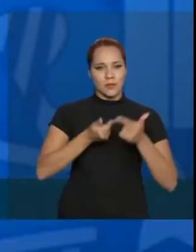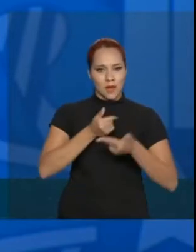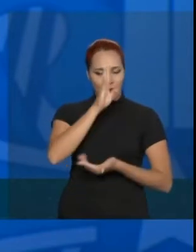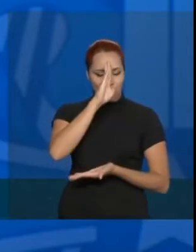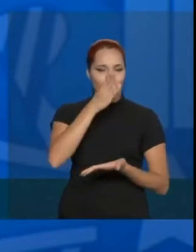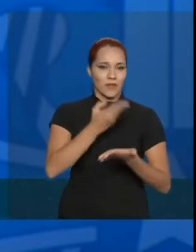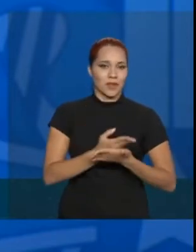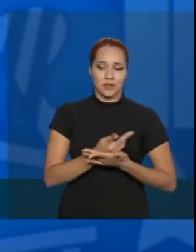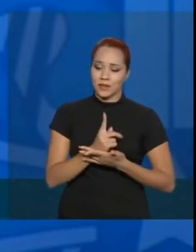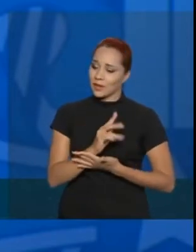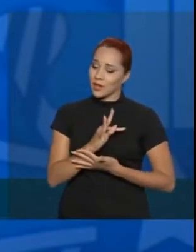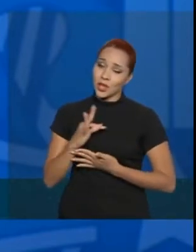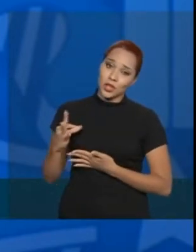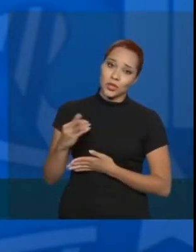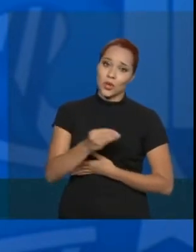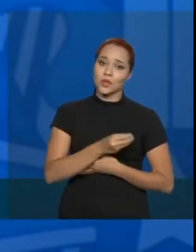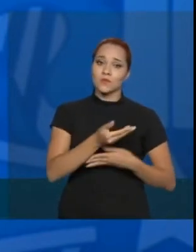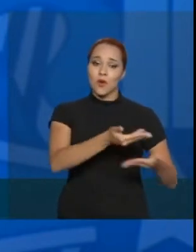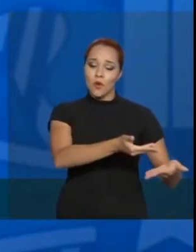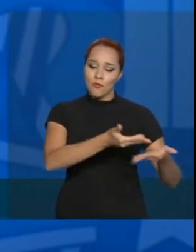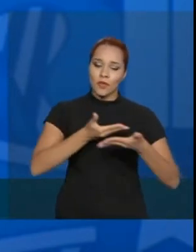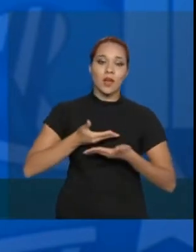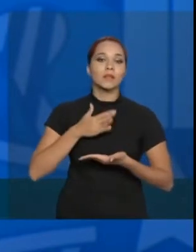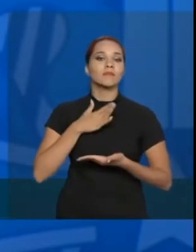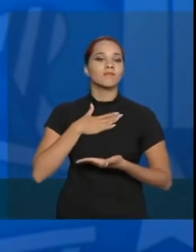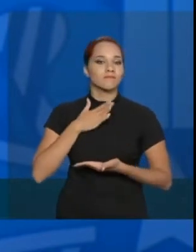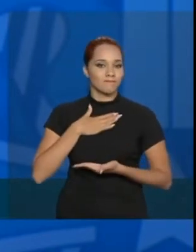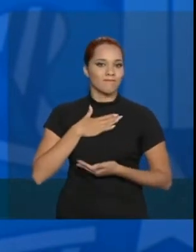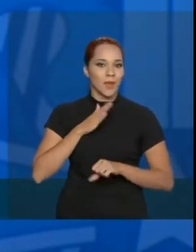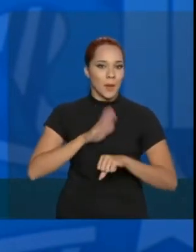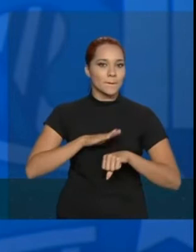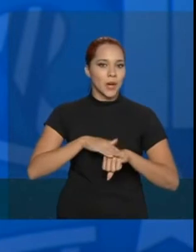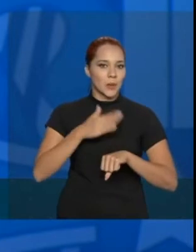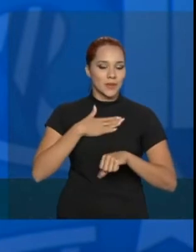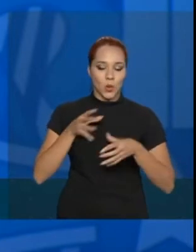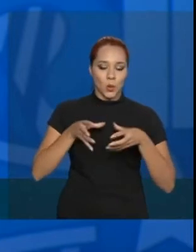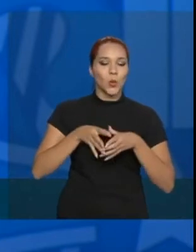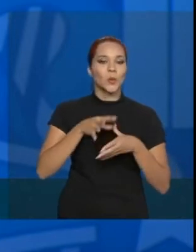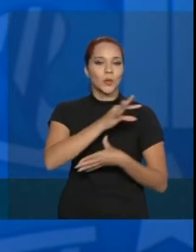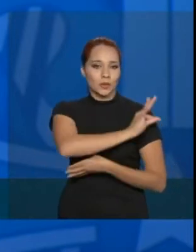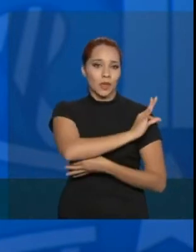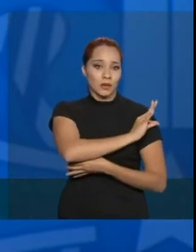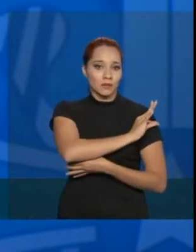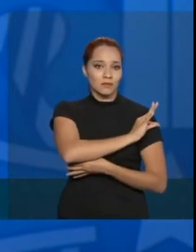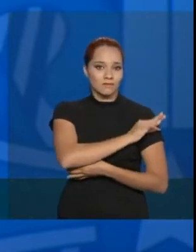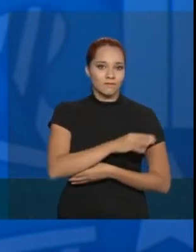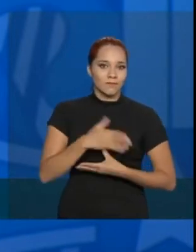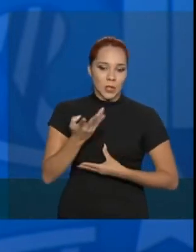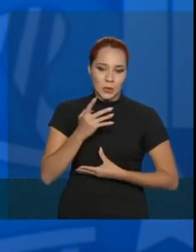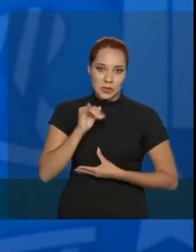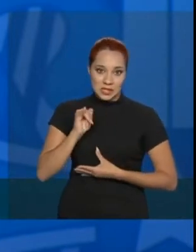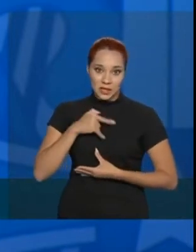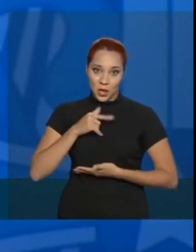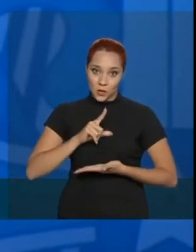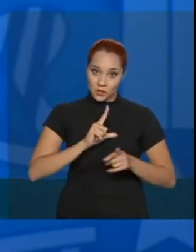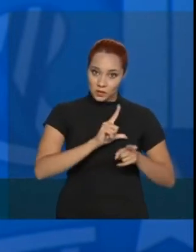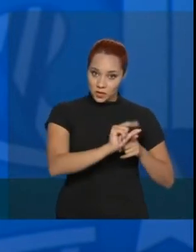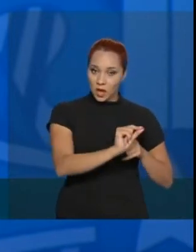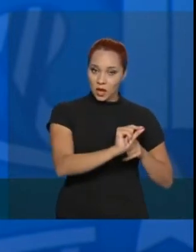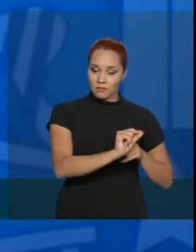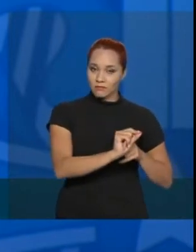E todos eles foram convidados por mim, é uma equipe técnica. E é lógico que quando eu saio, todos eles